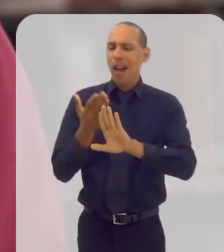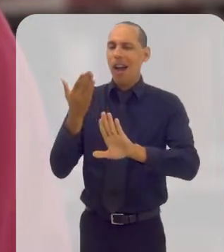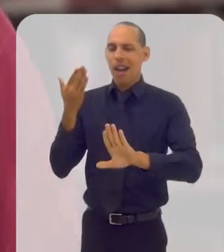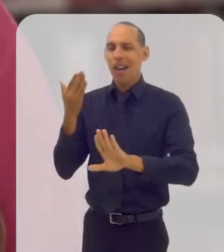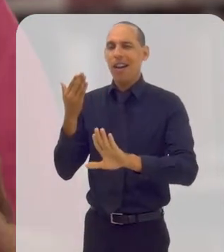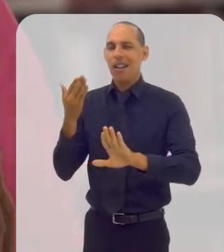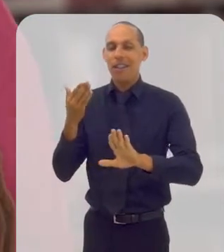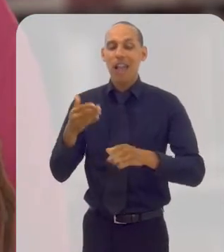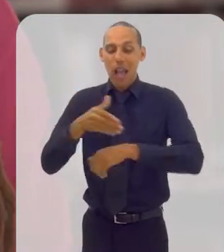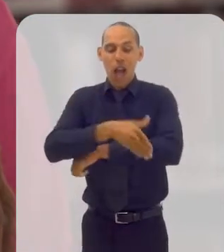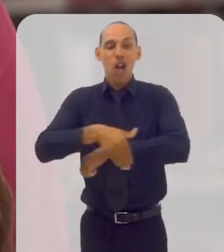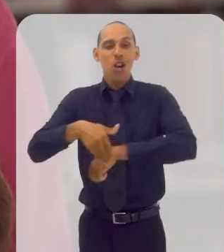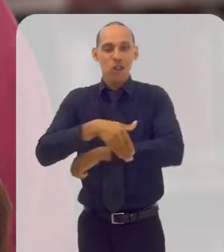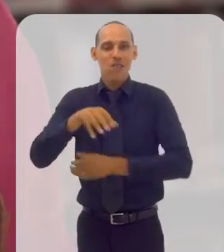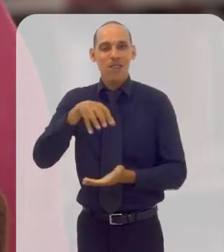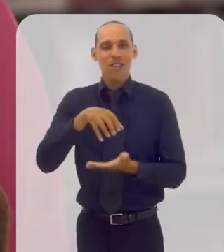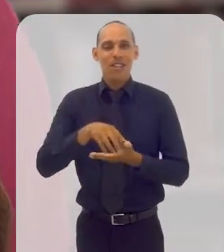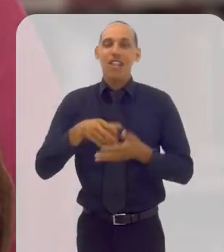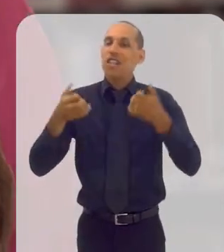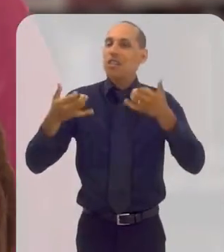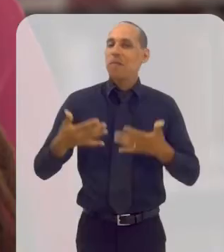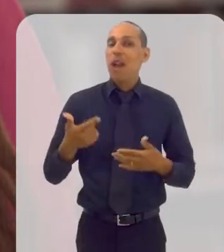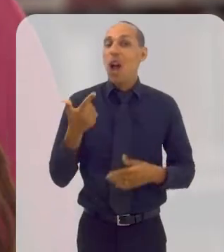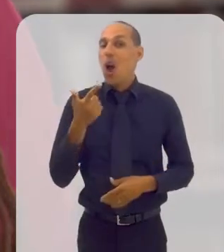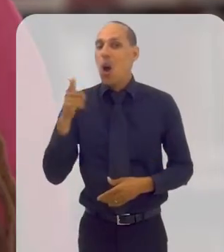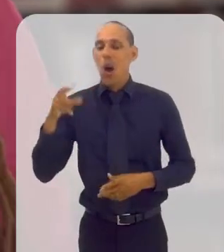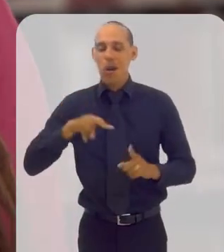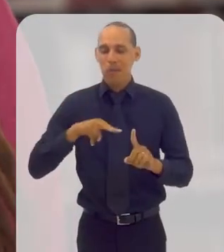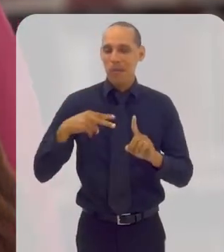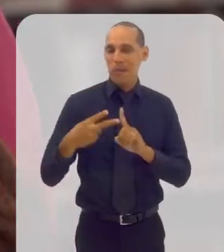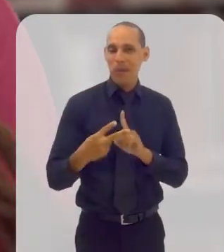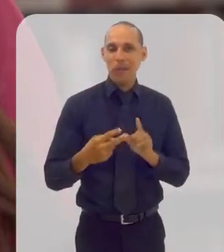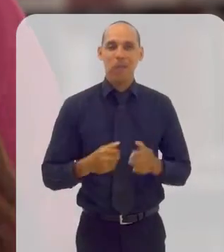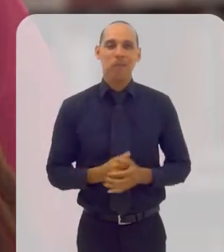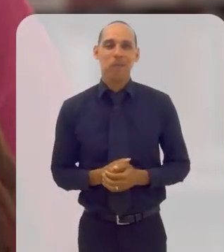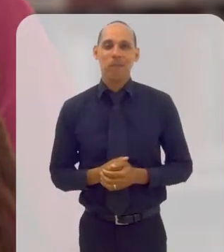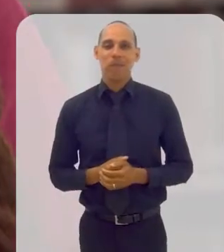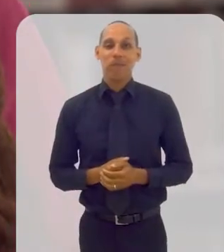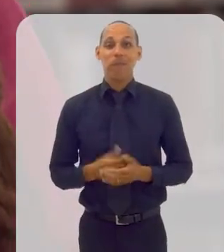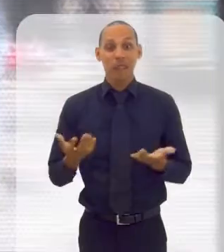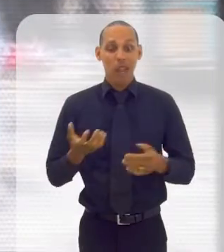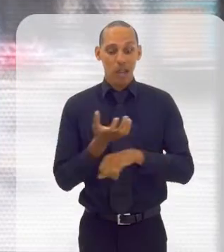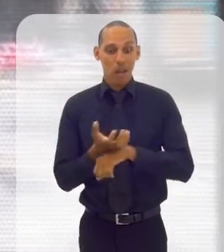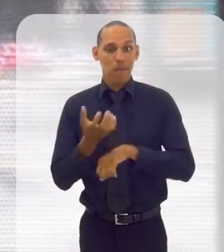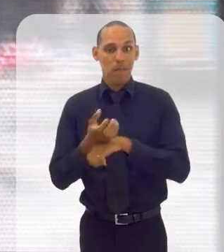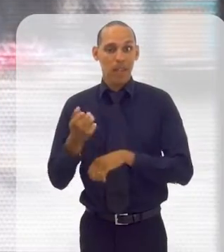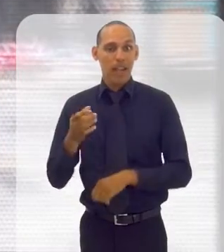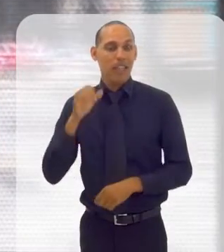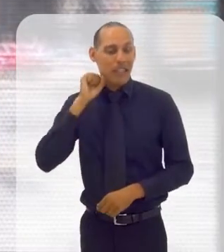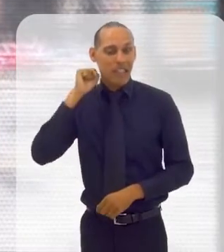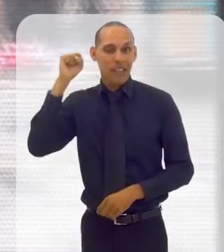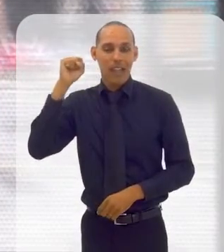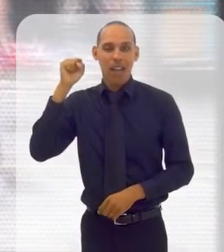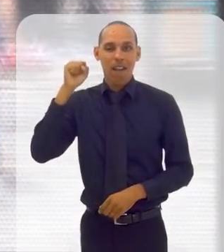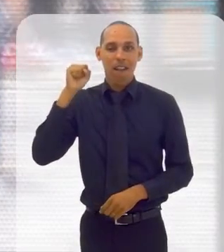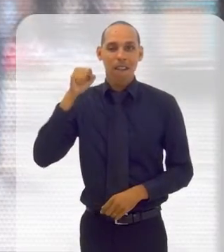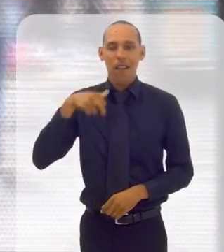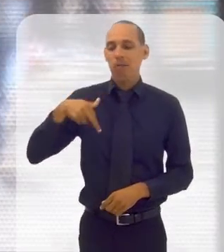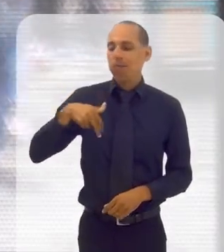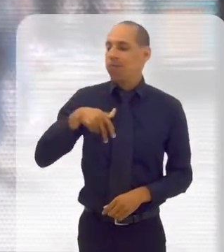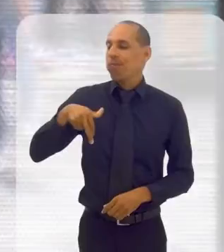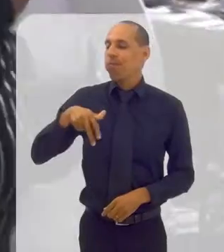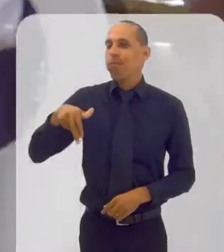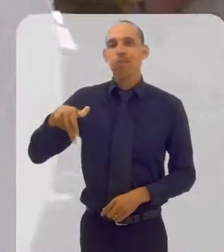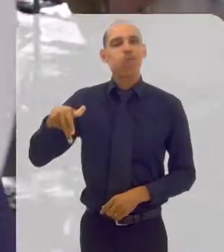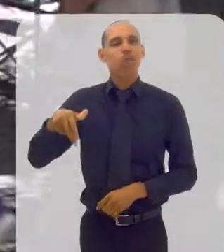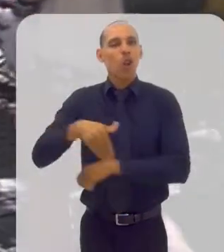antes vamos pegar alguns atalhos pelas ruas do centro que contam outros olhares sobre essa tal de independência. Saindo da Praça Tiradentes, seguindo